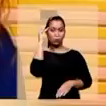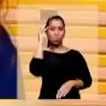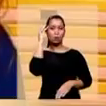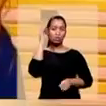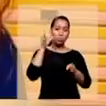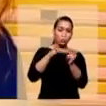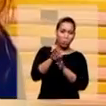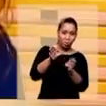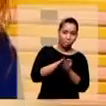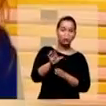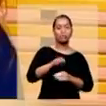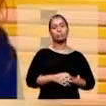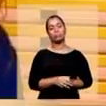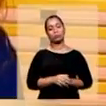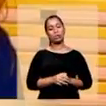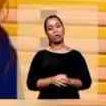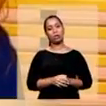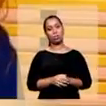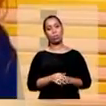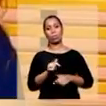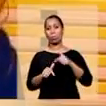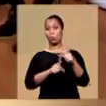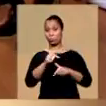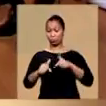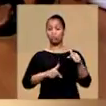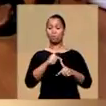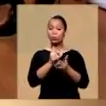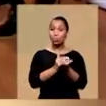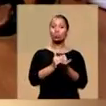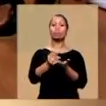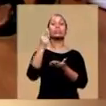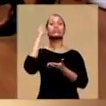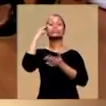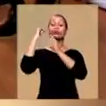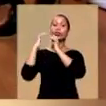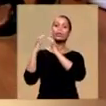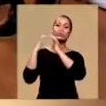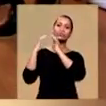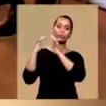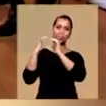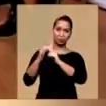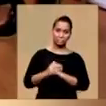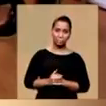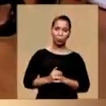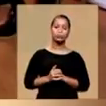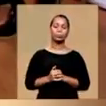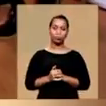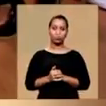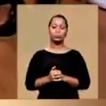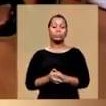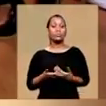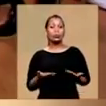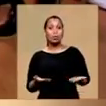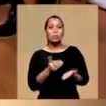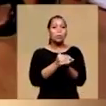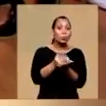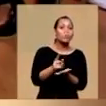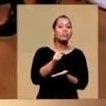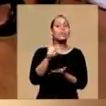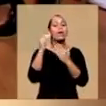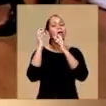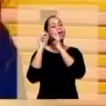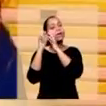com uma orientação, com um trabalho inicial de reflexão, né? Antes de partir para a ação. Isso. O